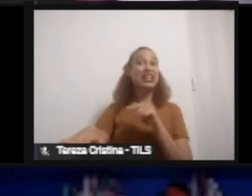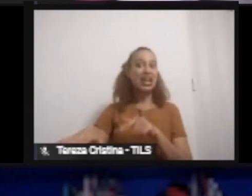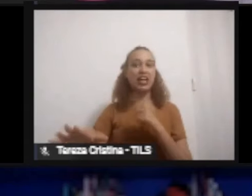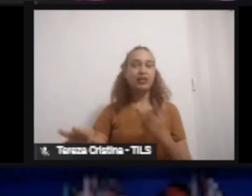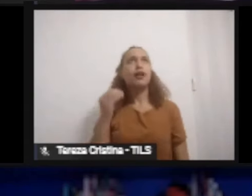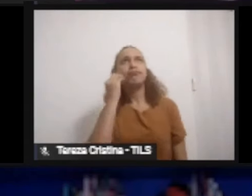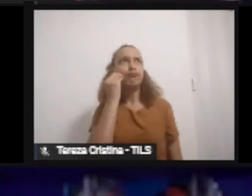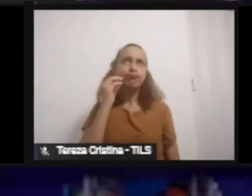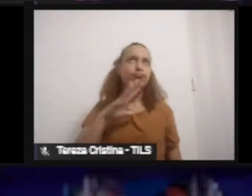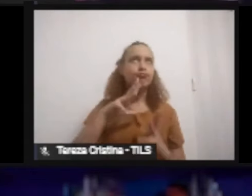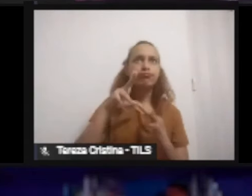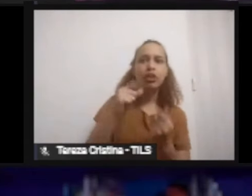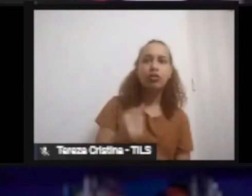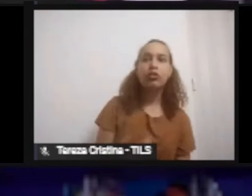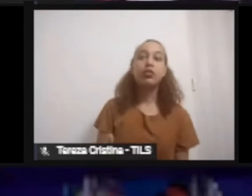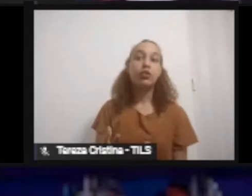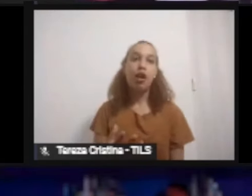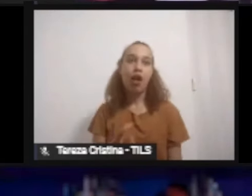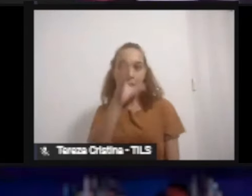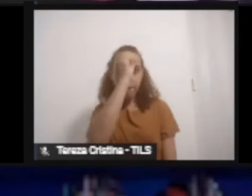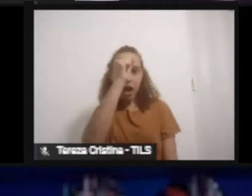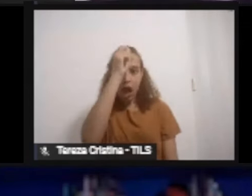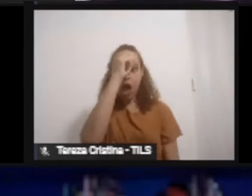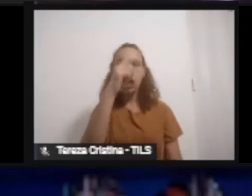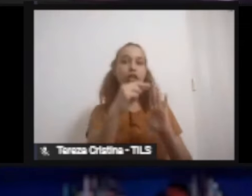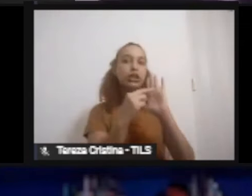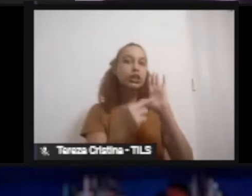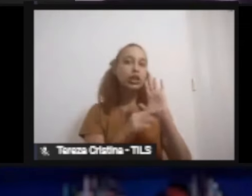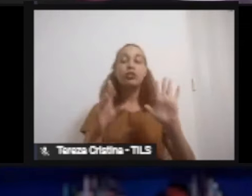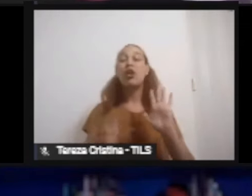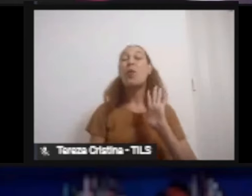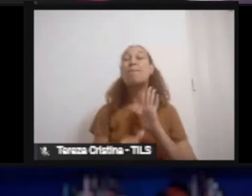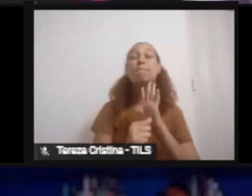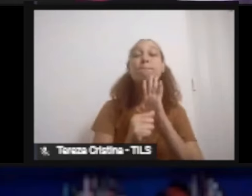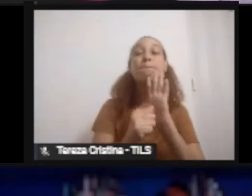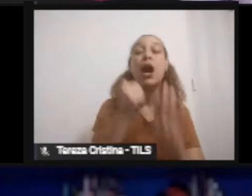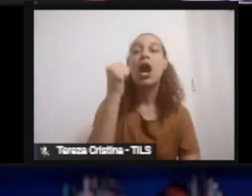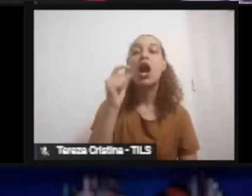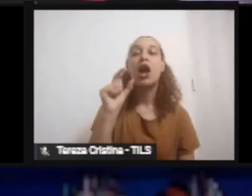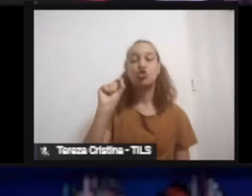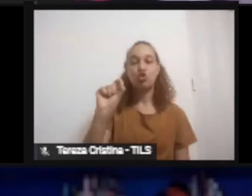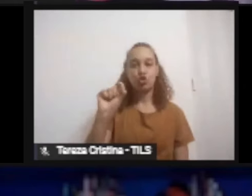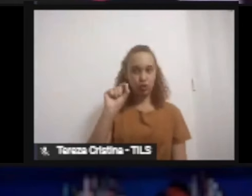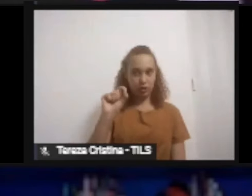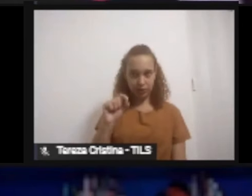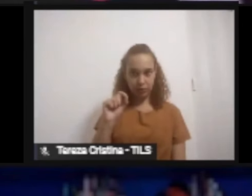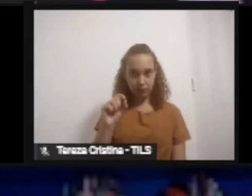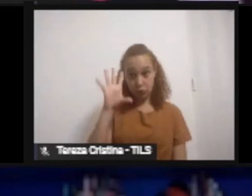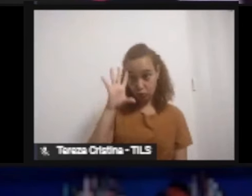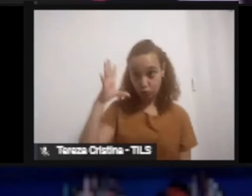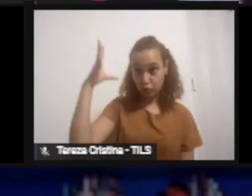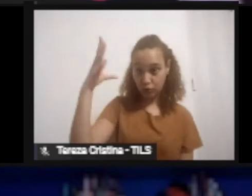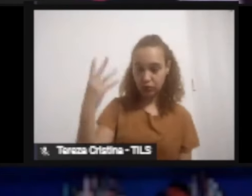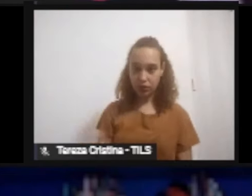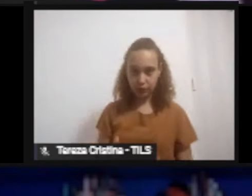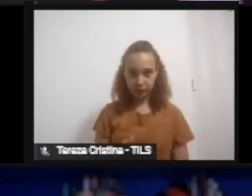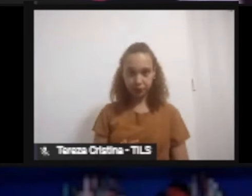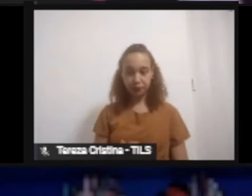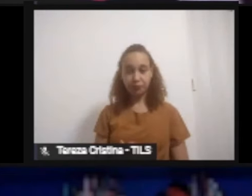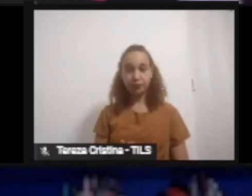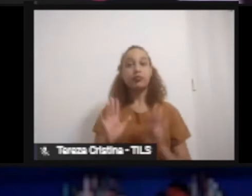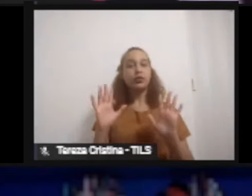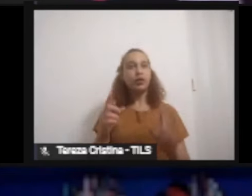está aprendendo regras. Então, a primeira coisa para funcionar uma disciplina positiva é as suas